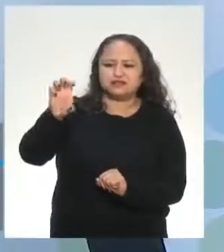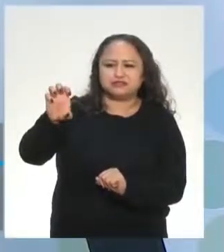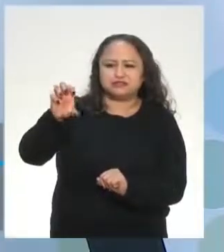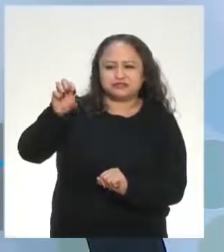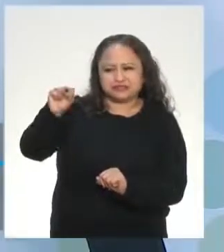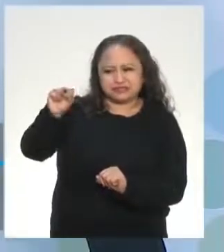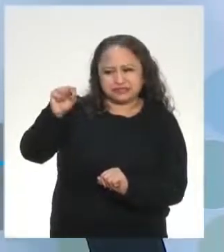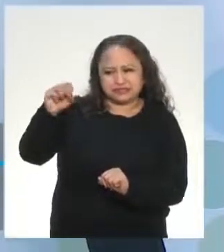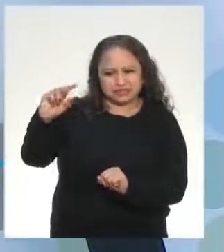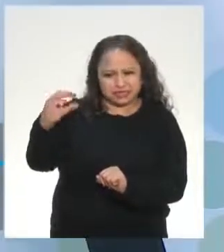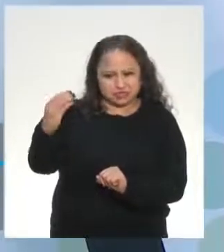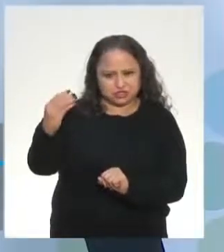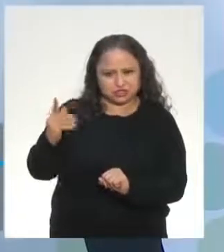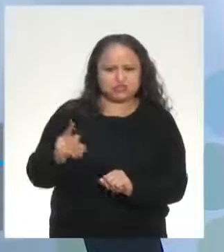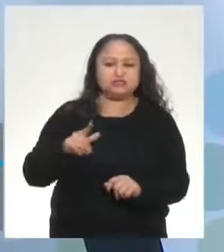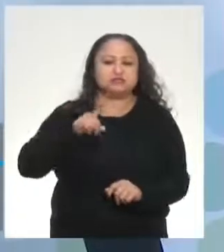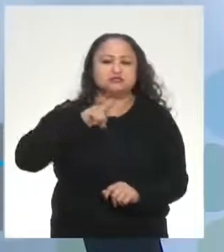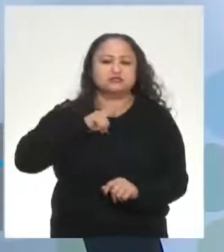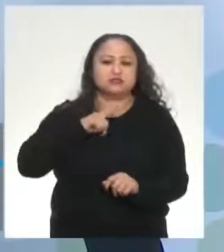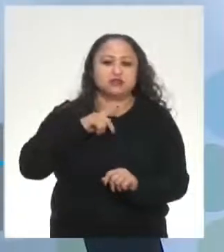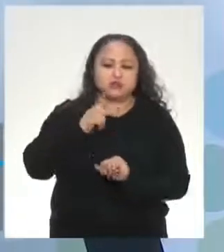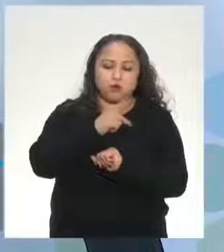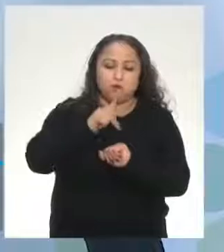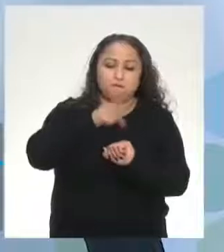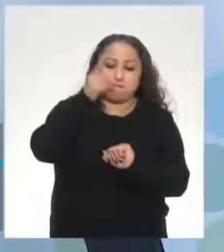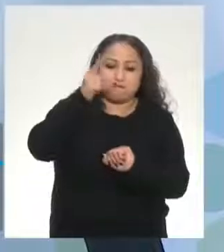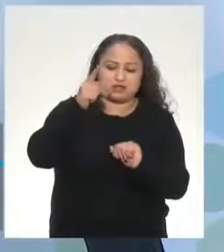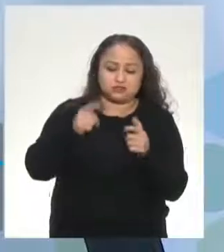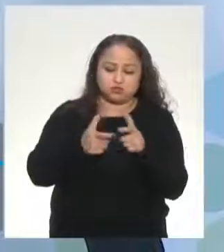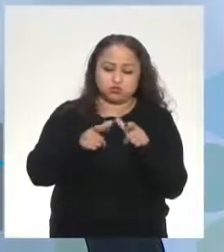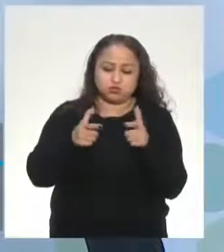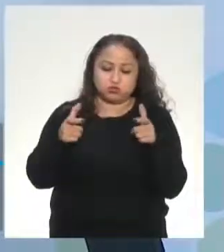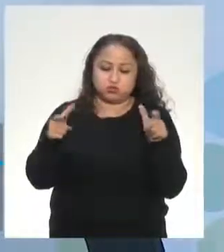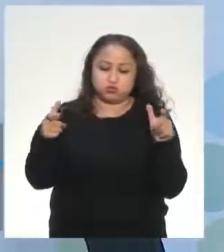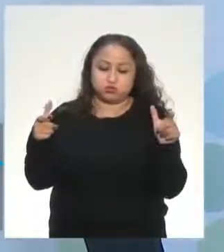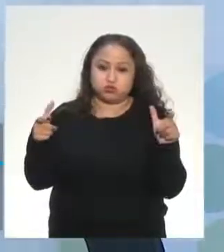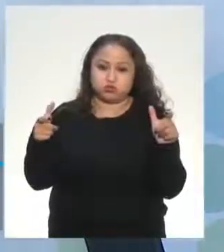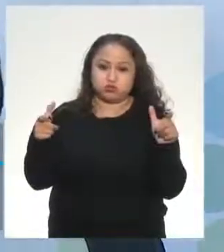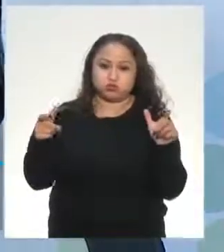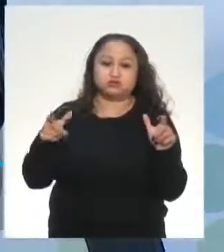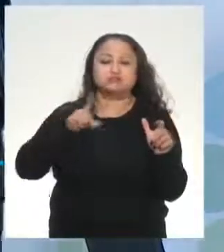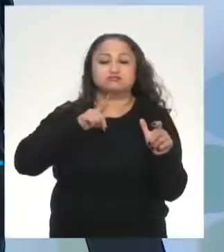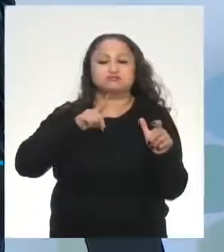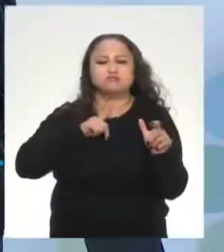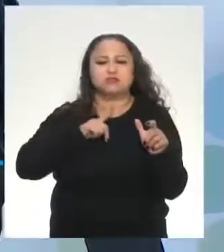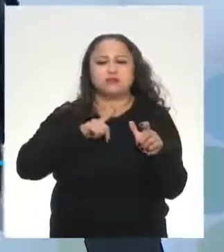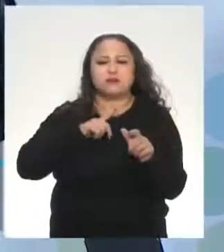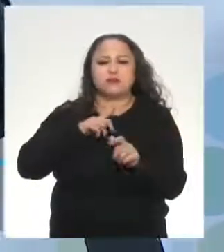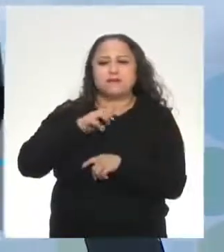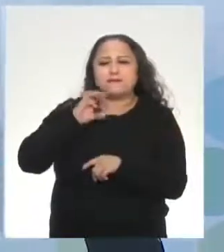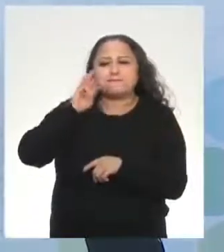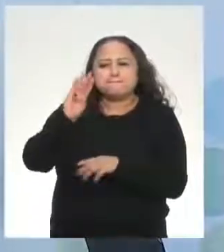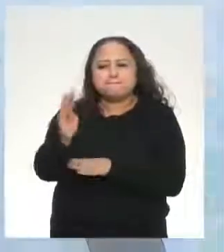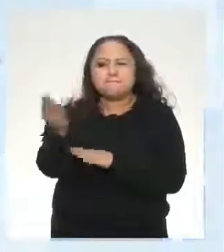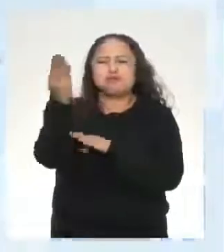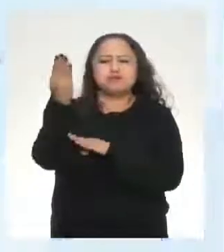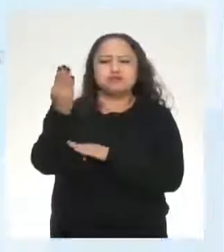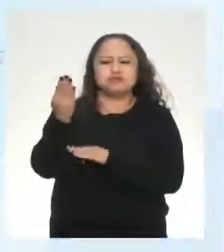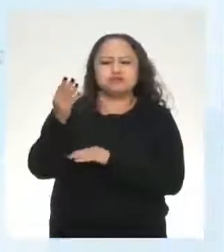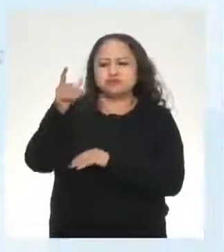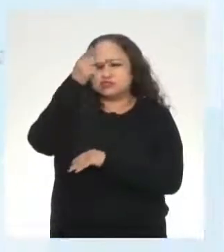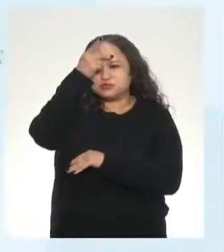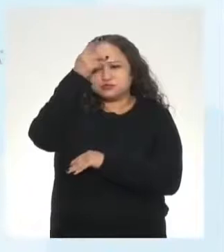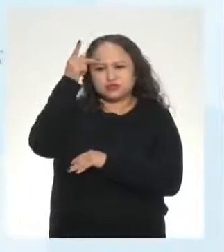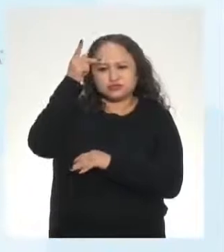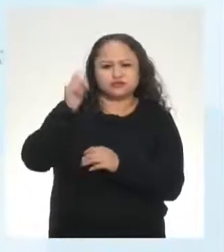altíssimo, né? Então são países que têm aí um contingente muito alto aí, né? Envolvendo bilhões de pessoas. Vamos lá ver um mapa aí